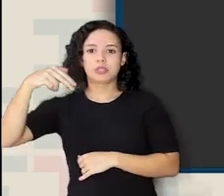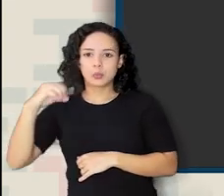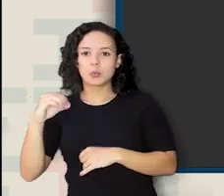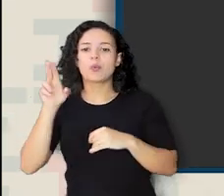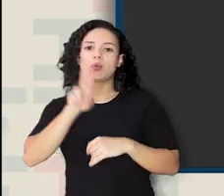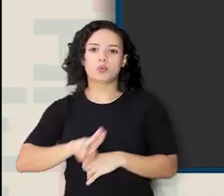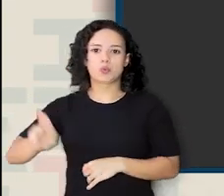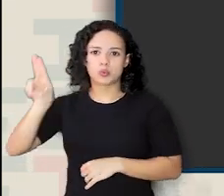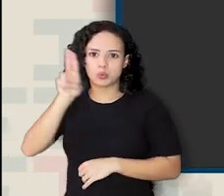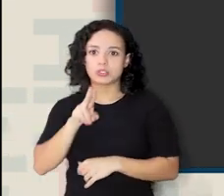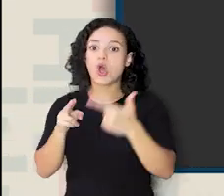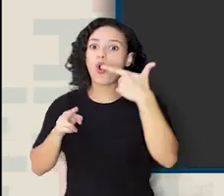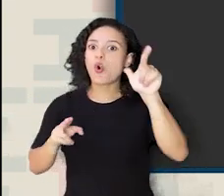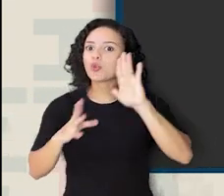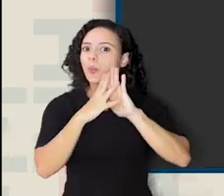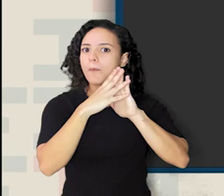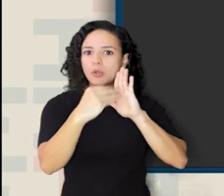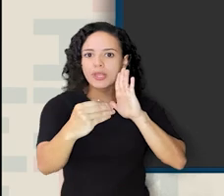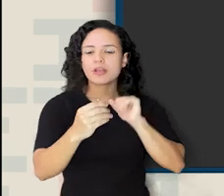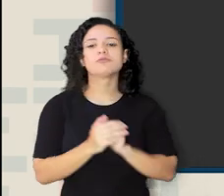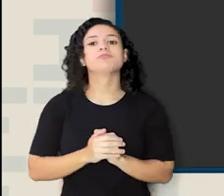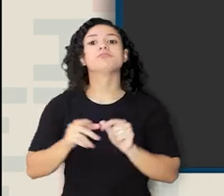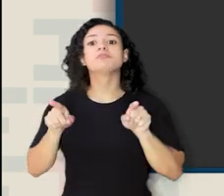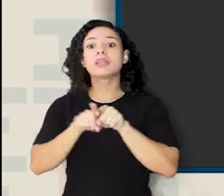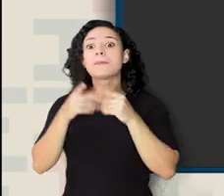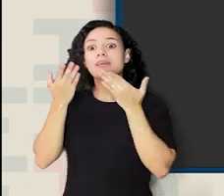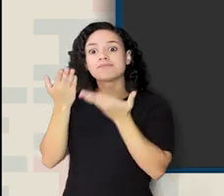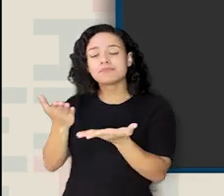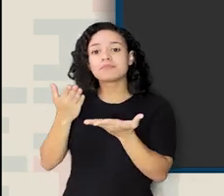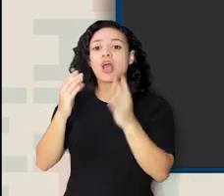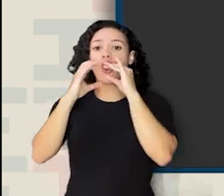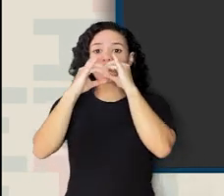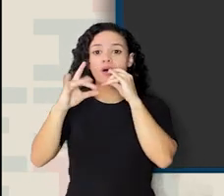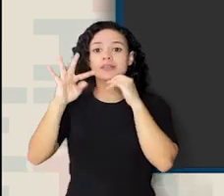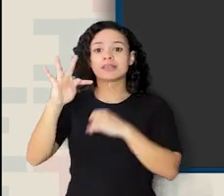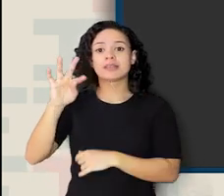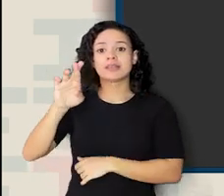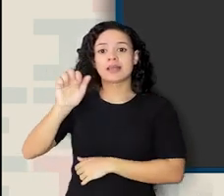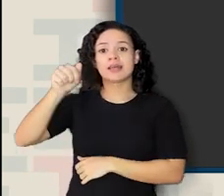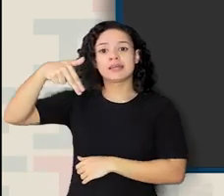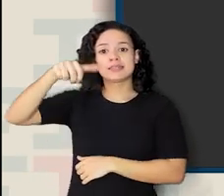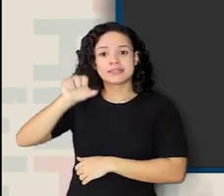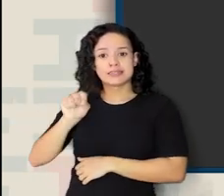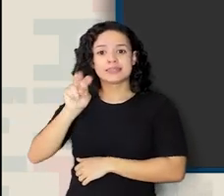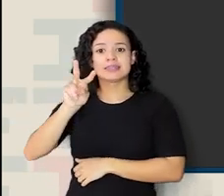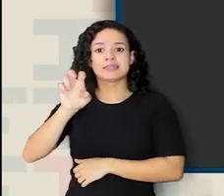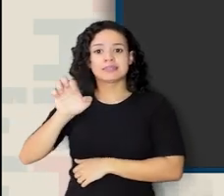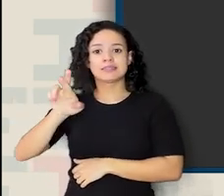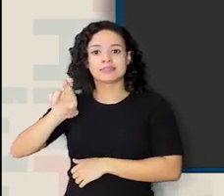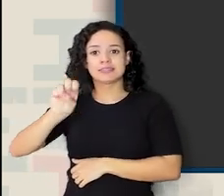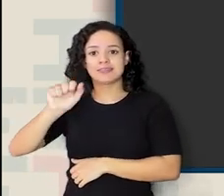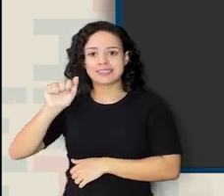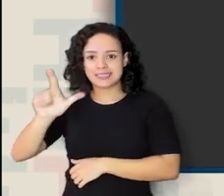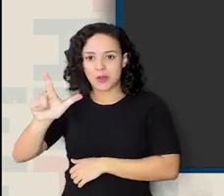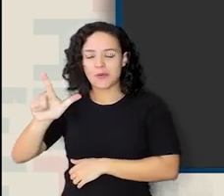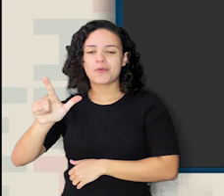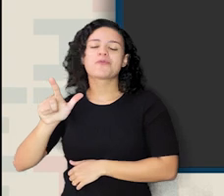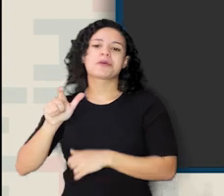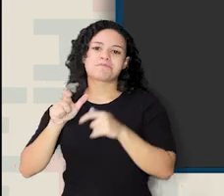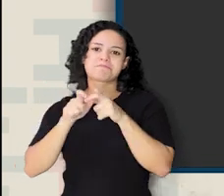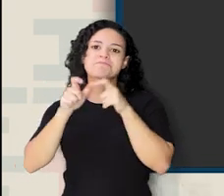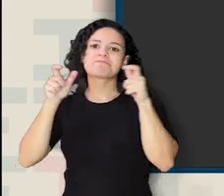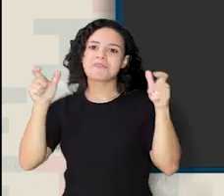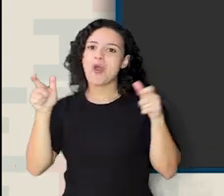transversalmente. E a flauta transversal, que é mais popular, digamos